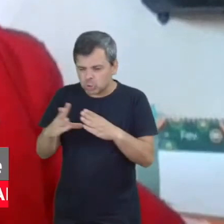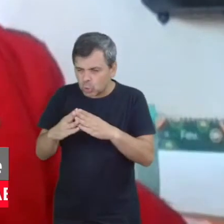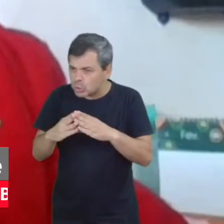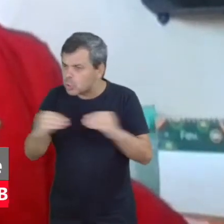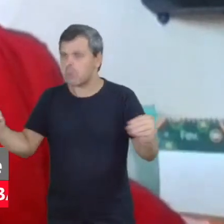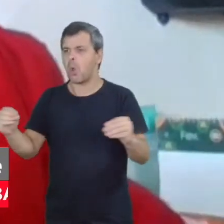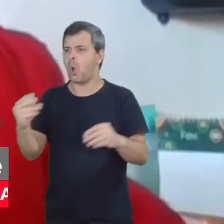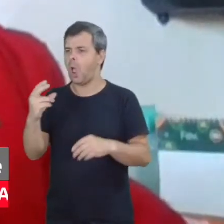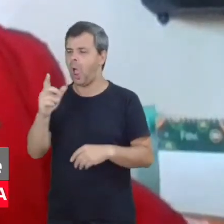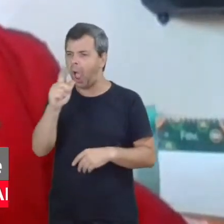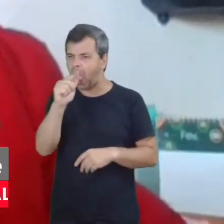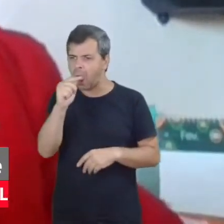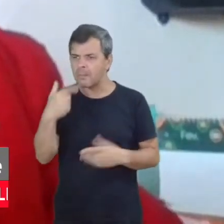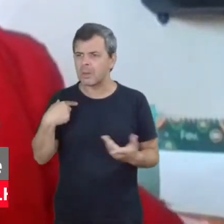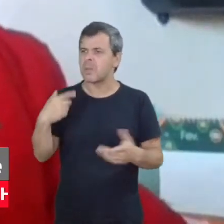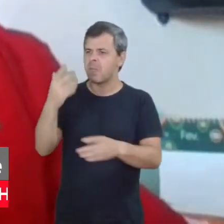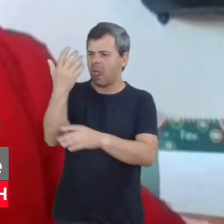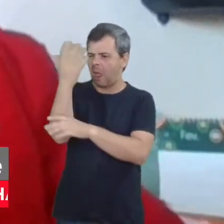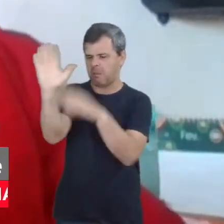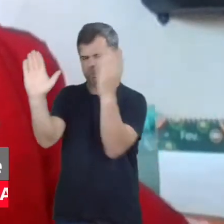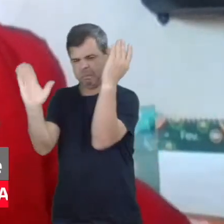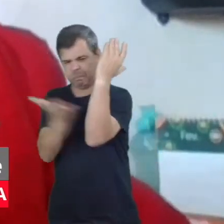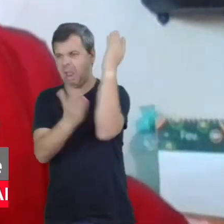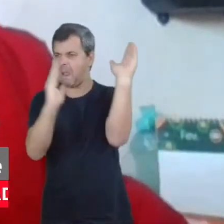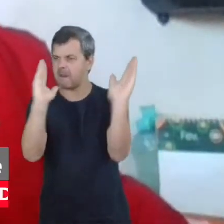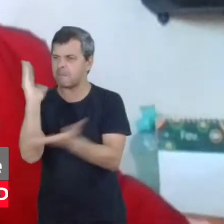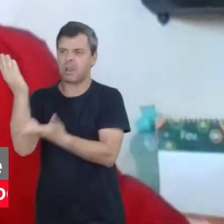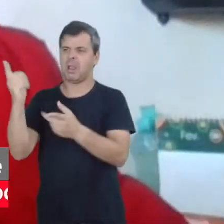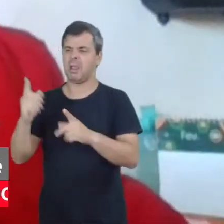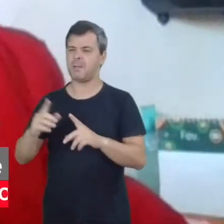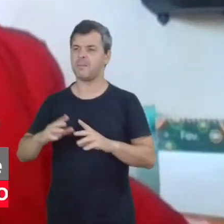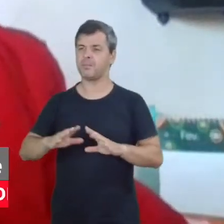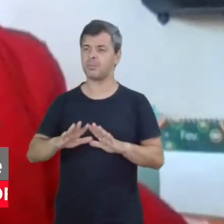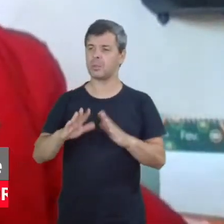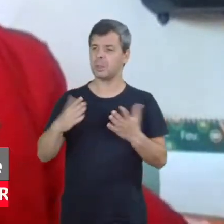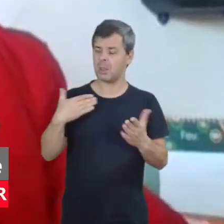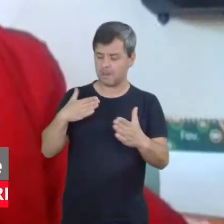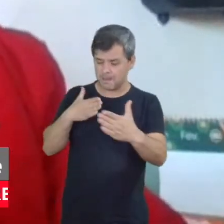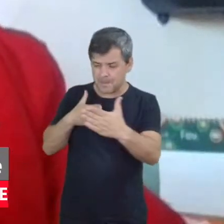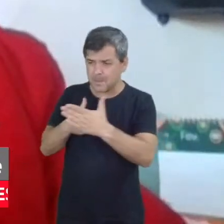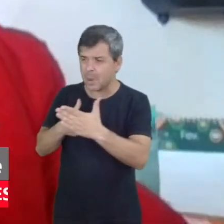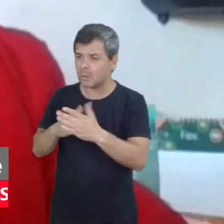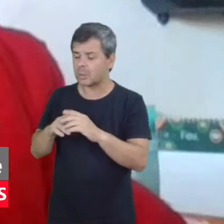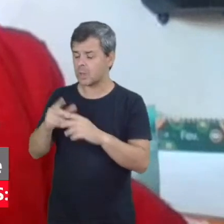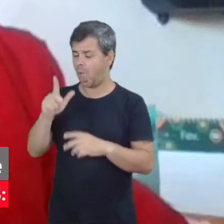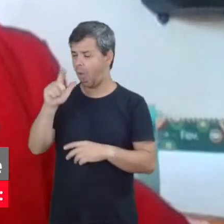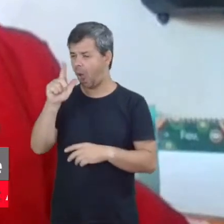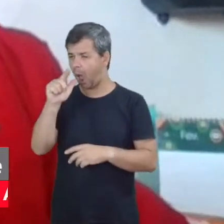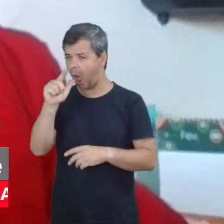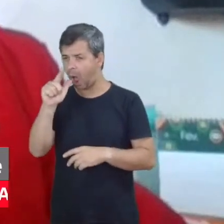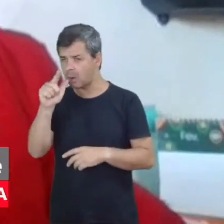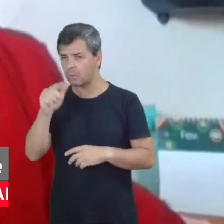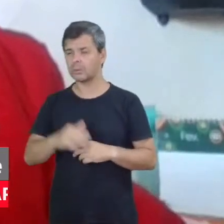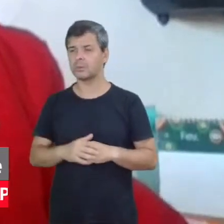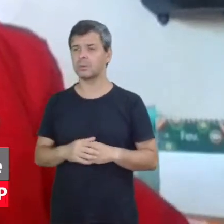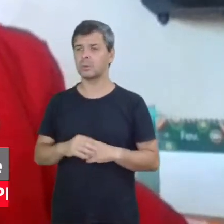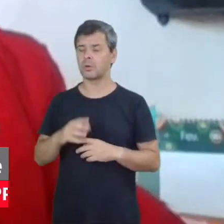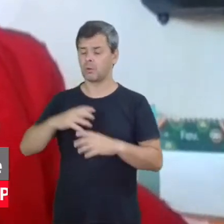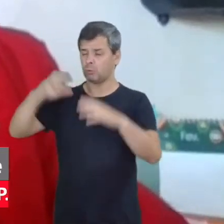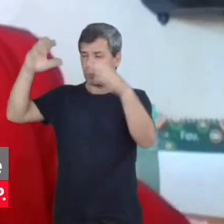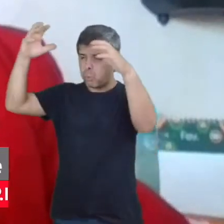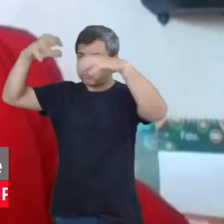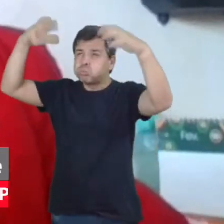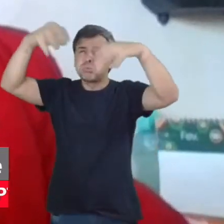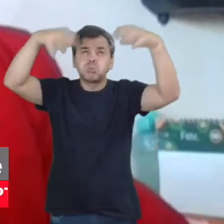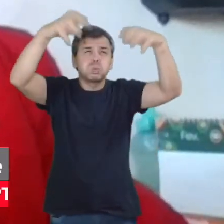destruição das matas ciliares do banhado, impede hoje que as águas, quando vem a chuva,